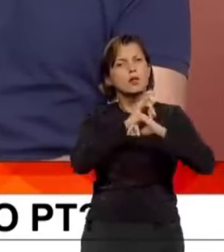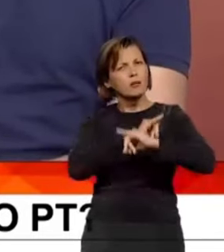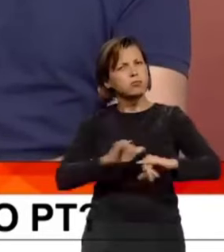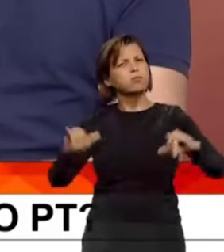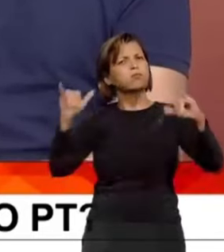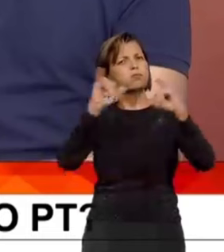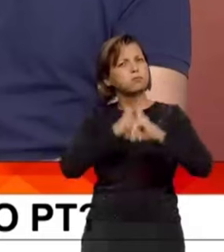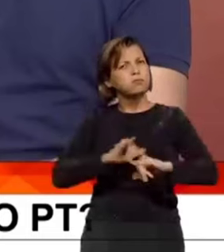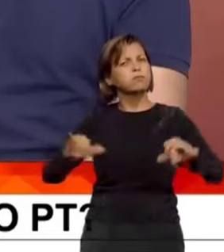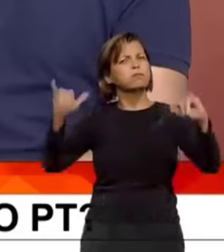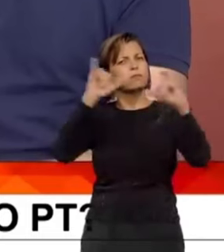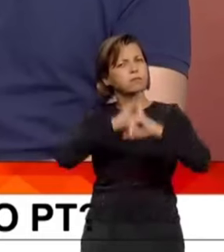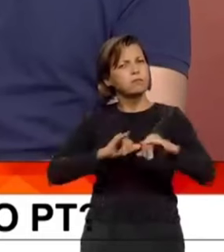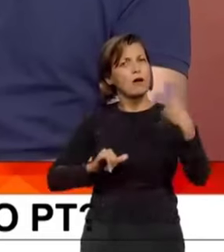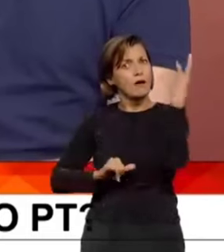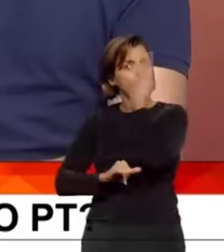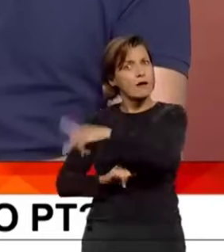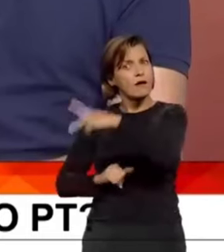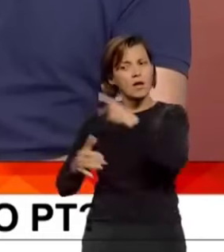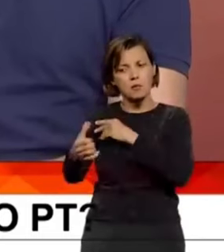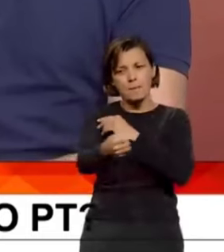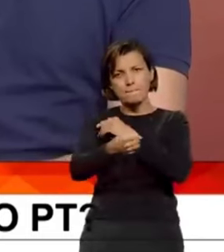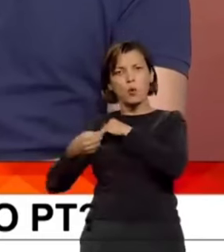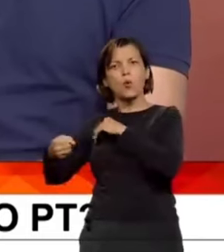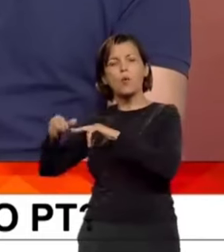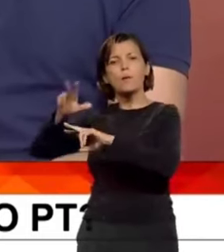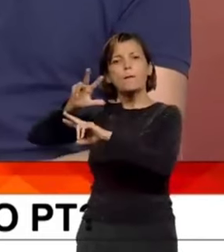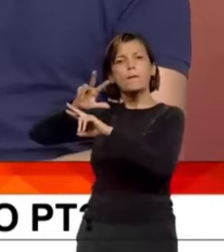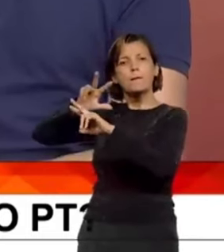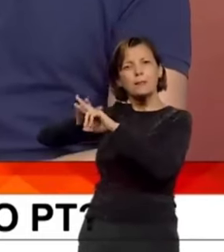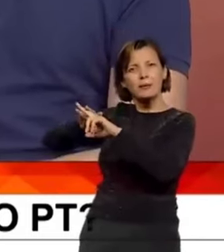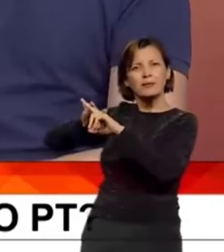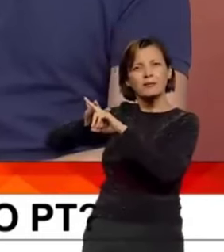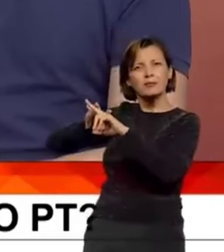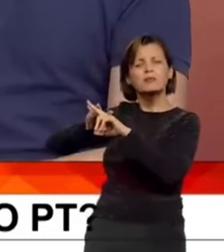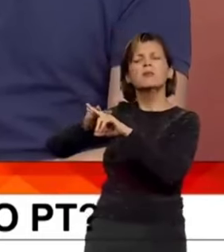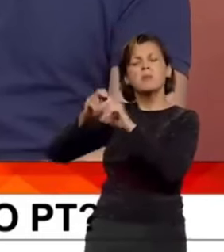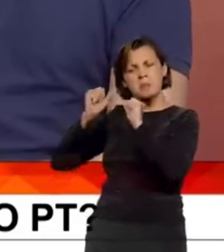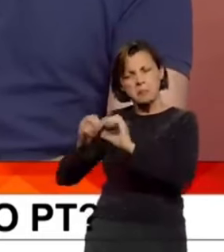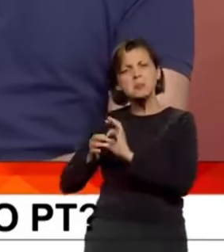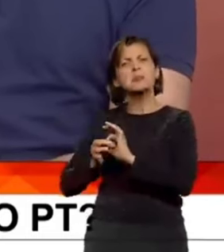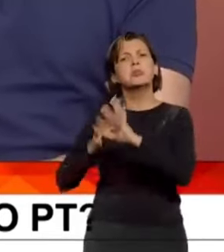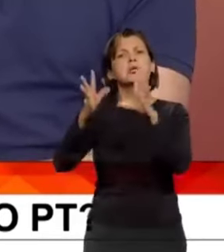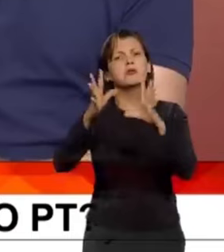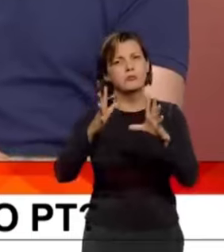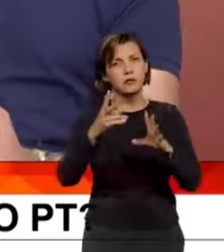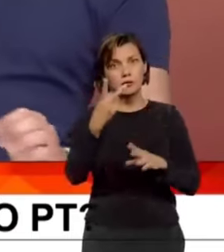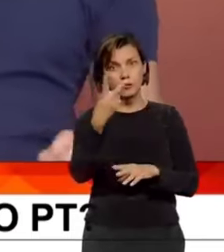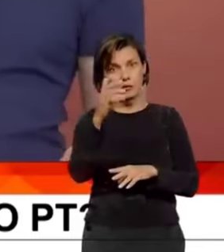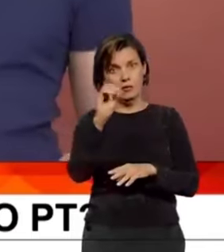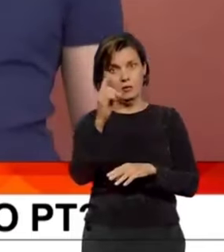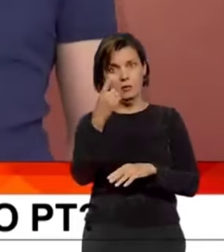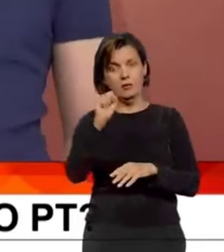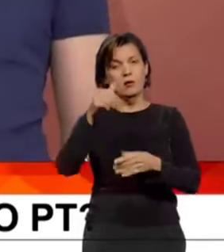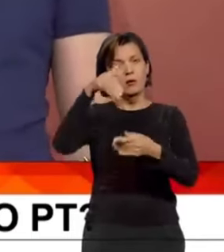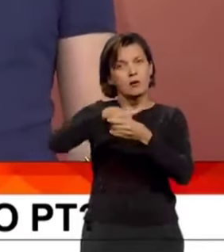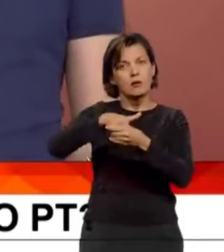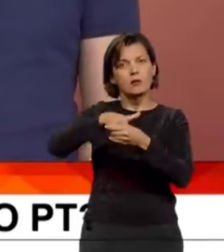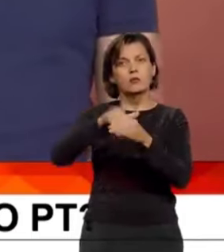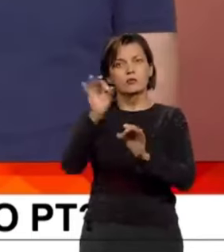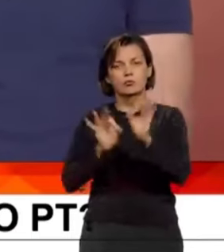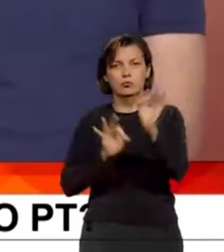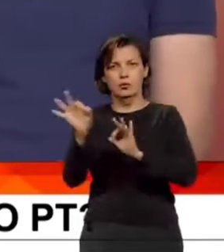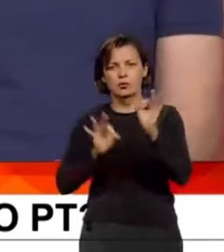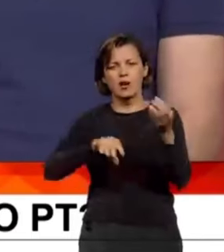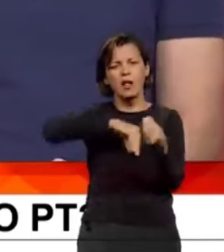era apta a disputar eleição 2018 algo que foi negado pela justiça brasileira porque a política entrou